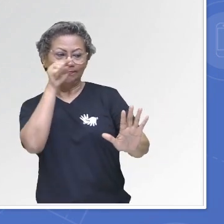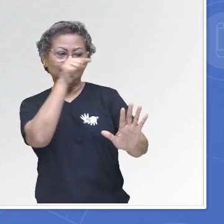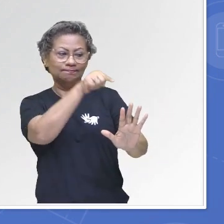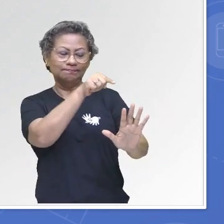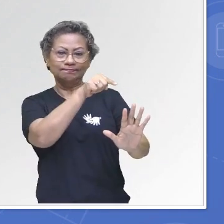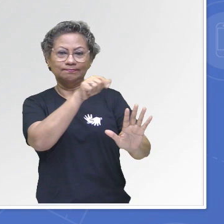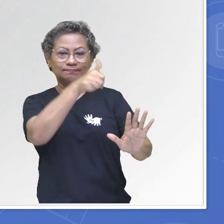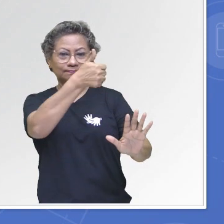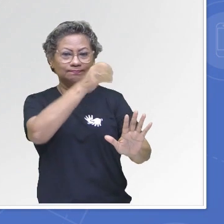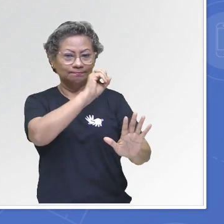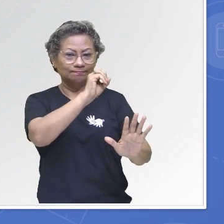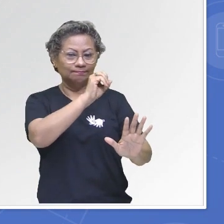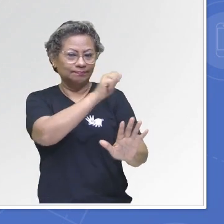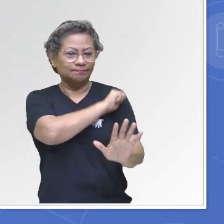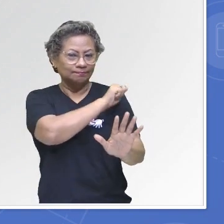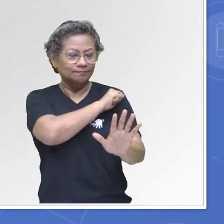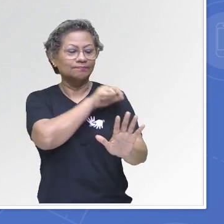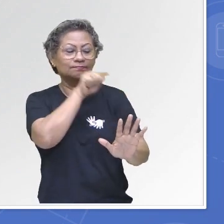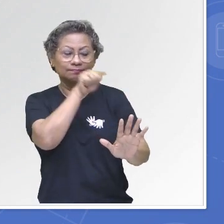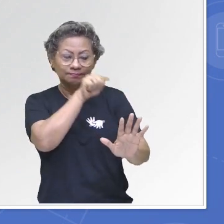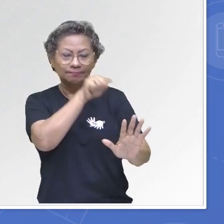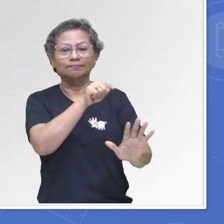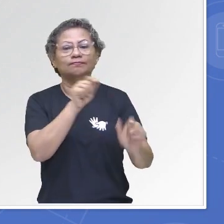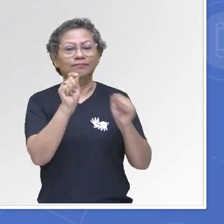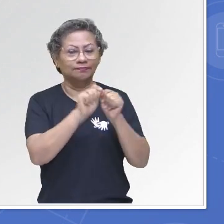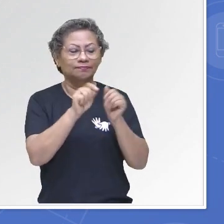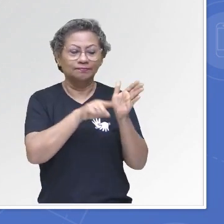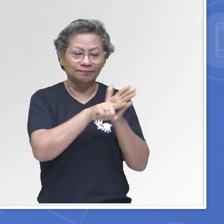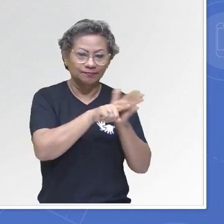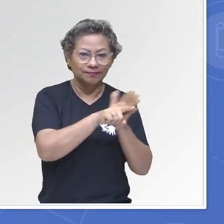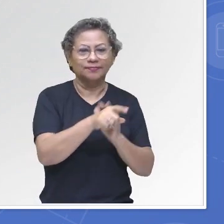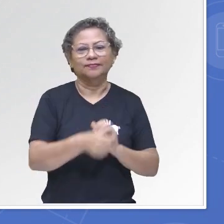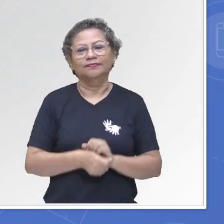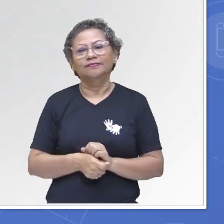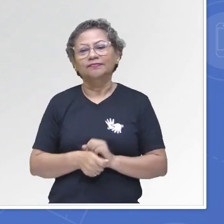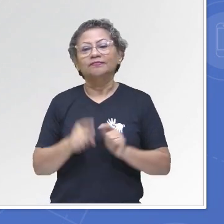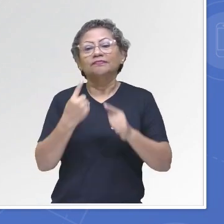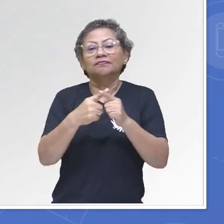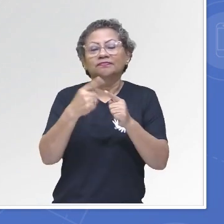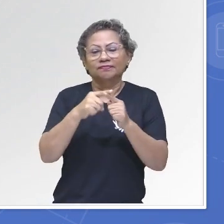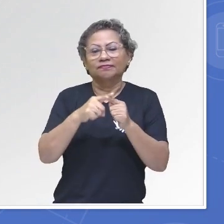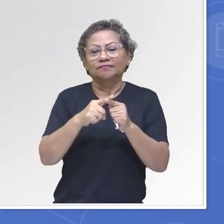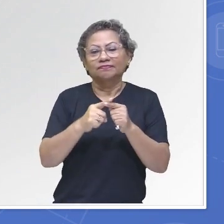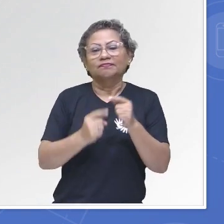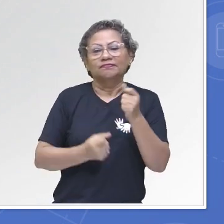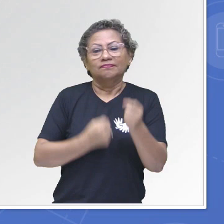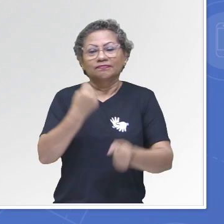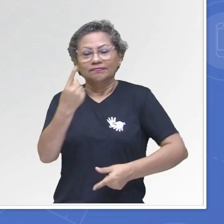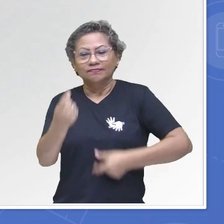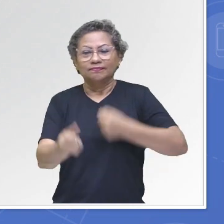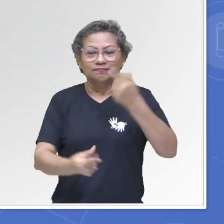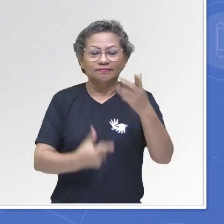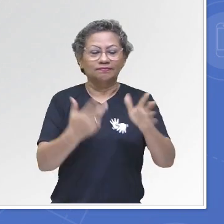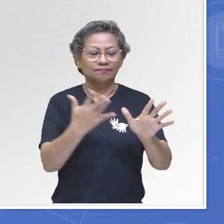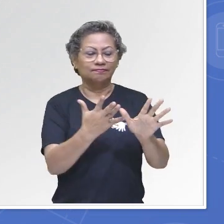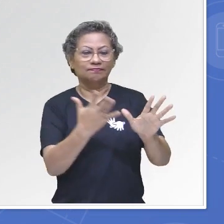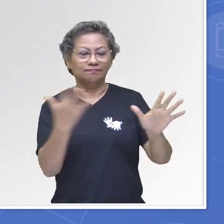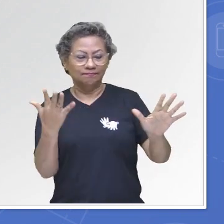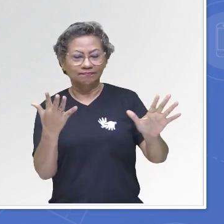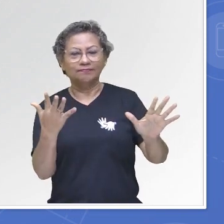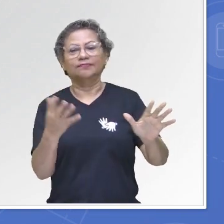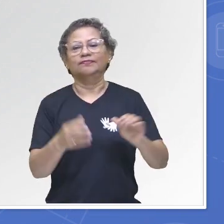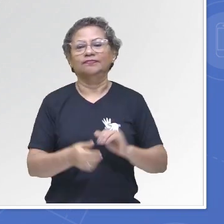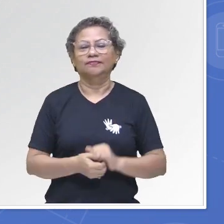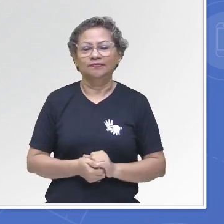5, quando chegar o 10º aluno, ele coleta. Depois de novo. 1, 2, 3, 4, 5, quando chegar o 10º aluno de novo, ele recolhe para a amostra.